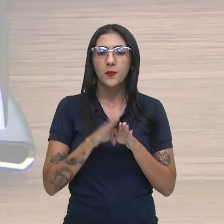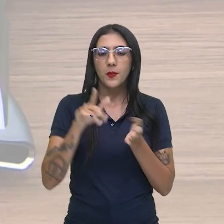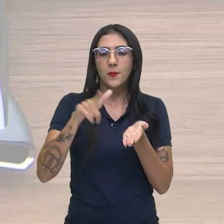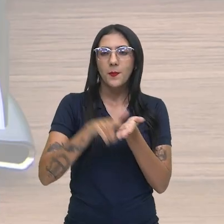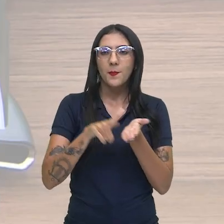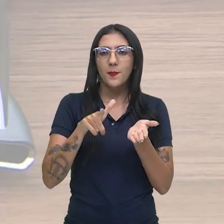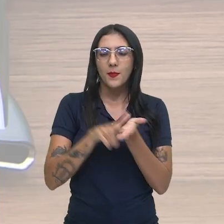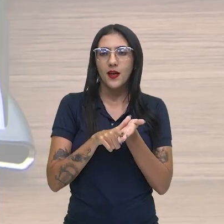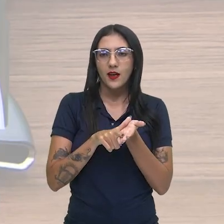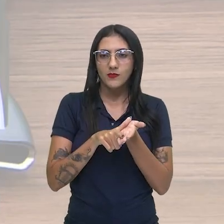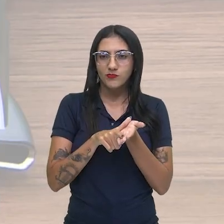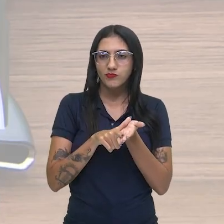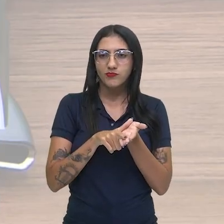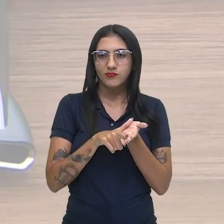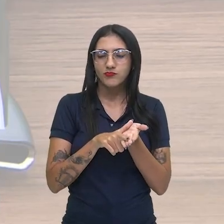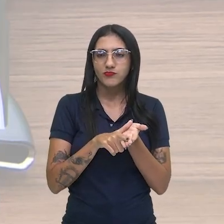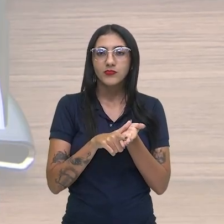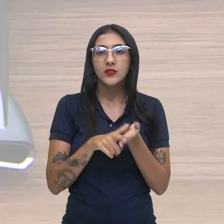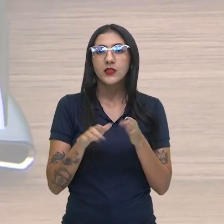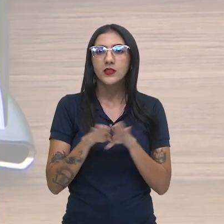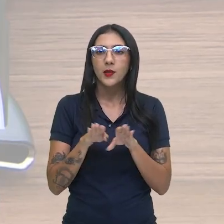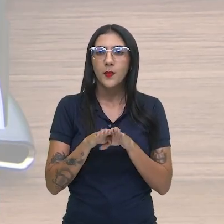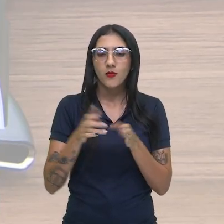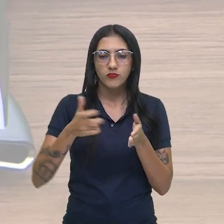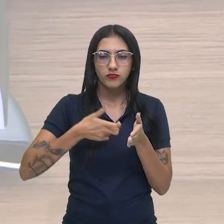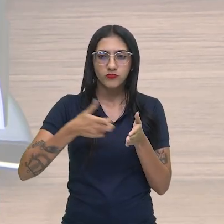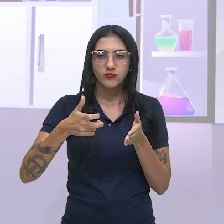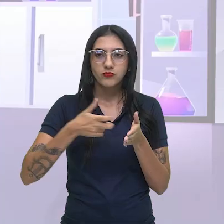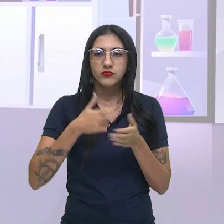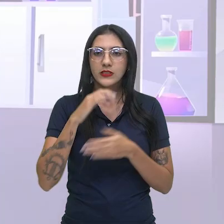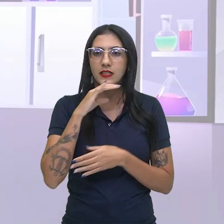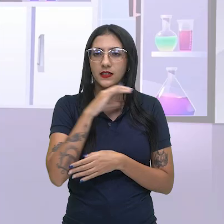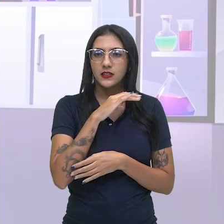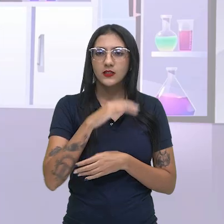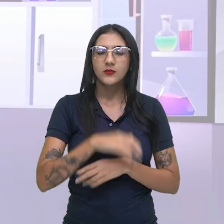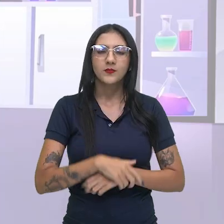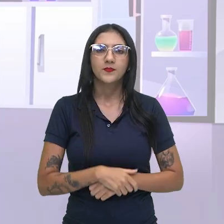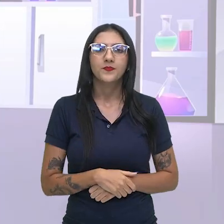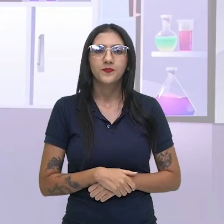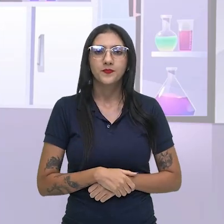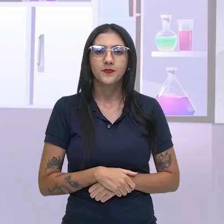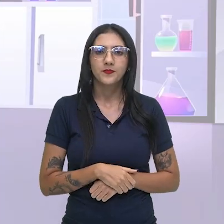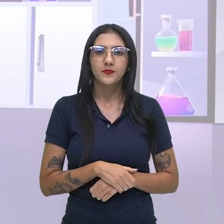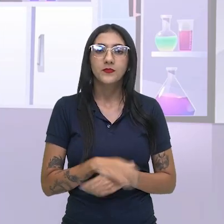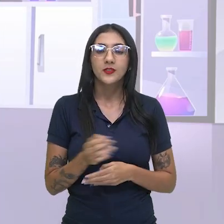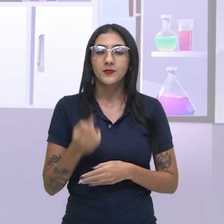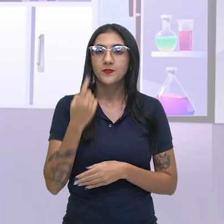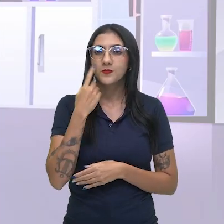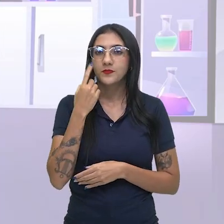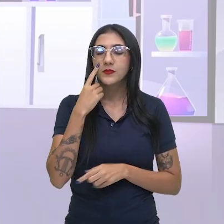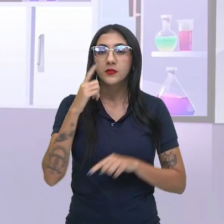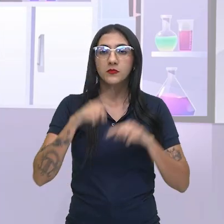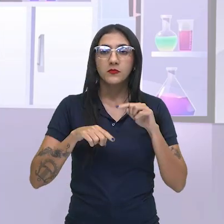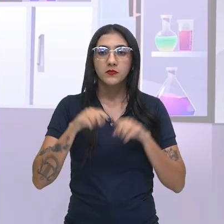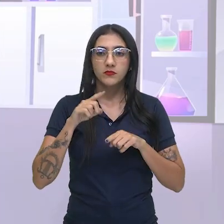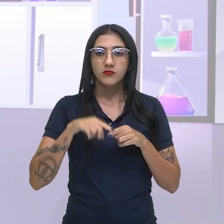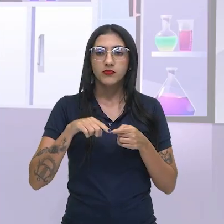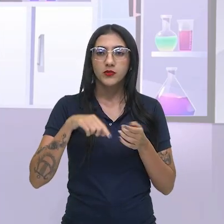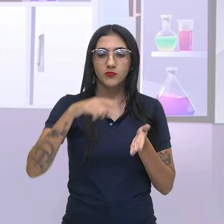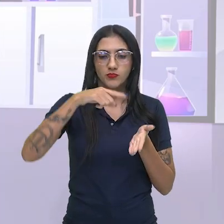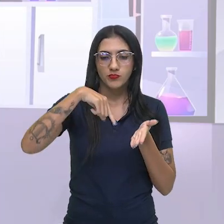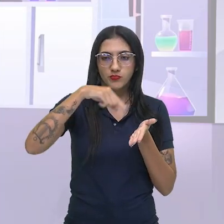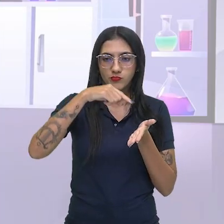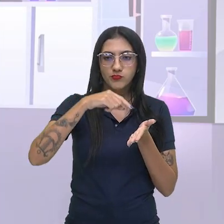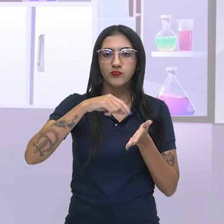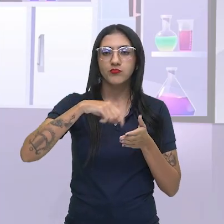folha comum e um secador, tá bom? Então, eu vou pegar aqui um pouco do suco de